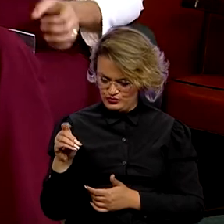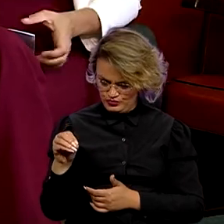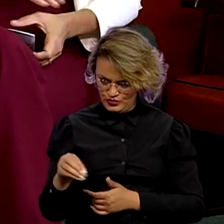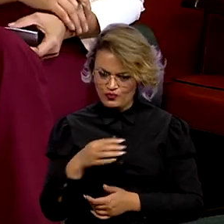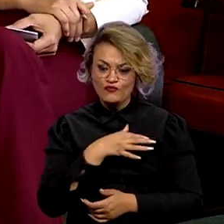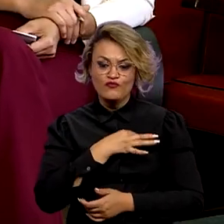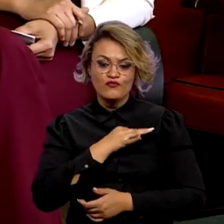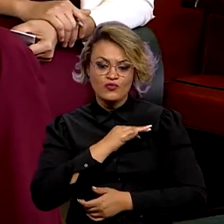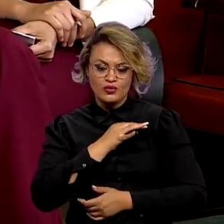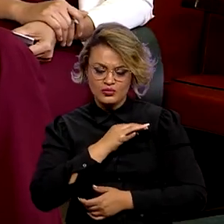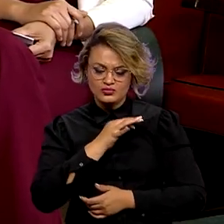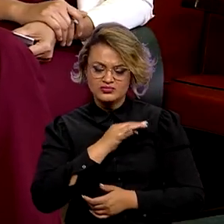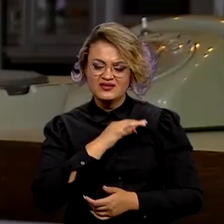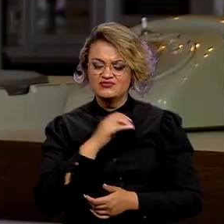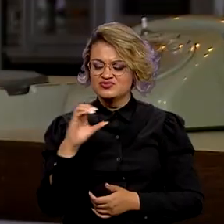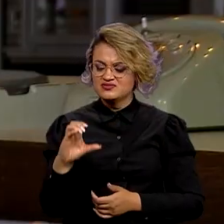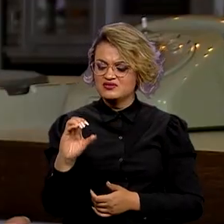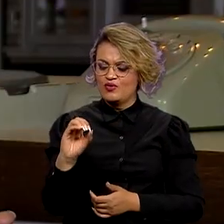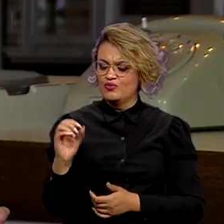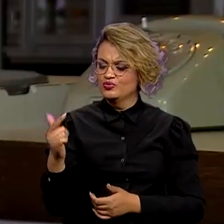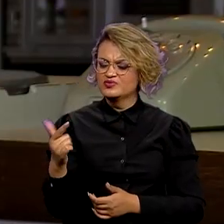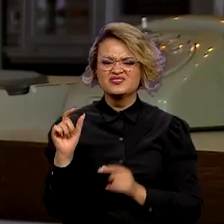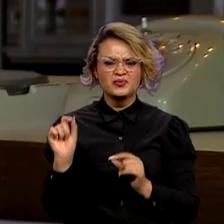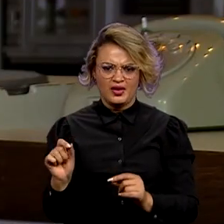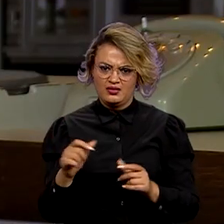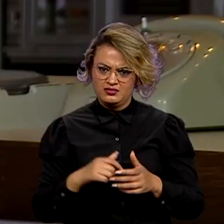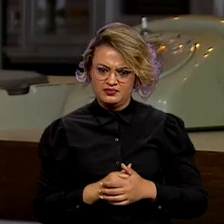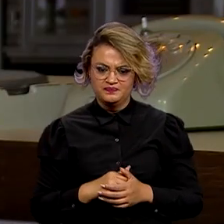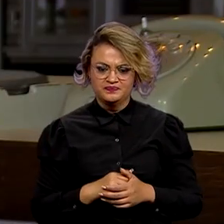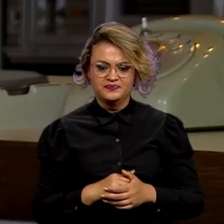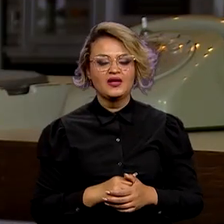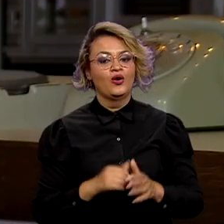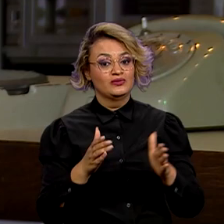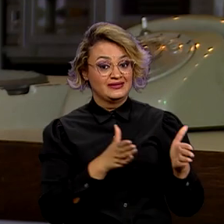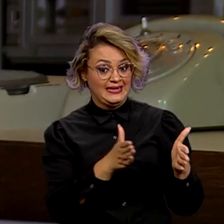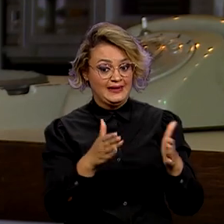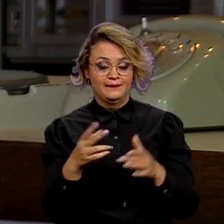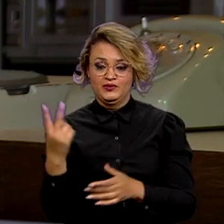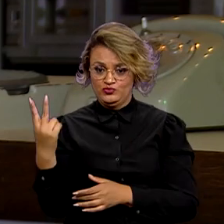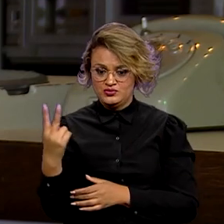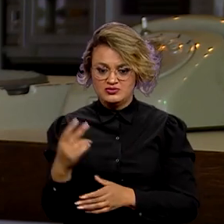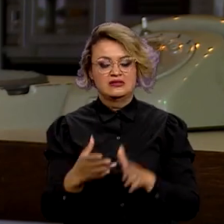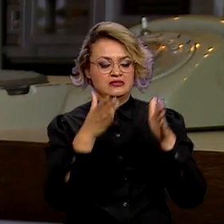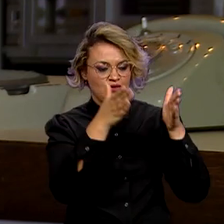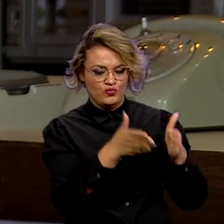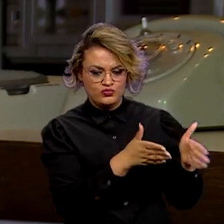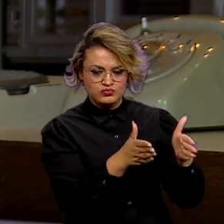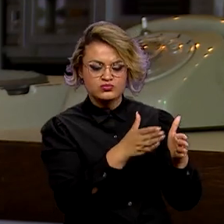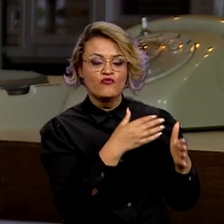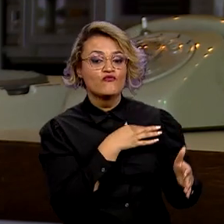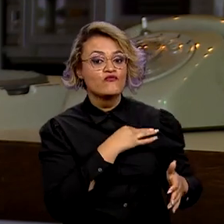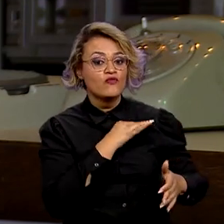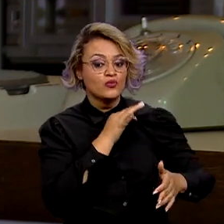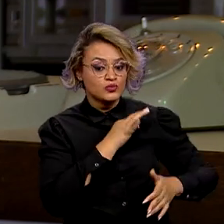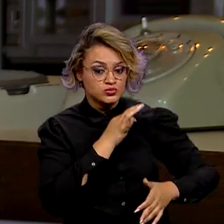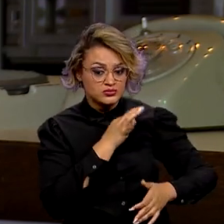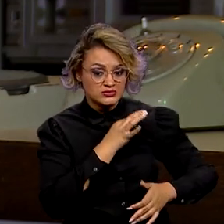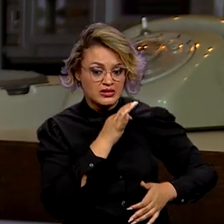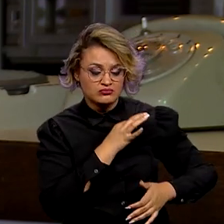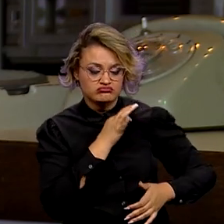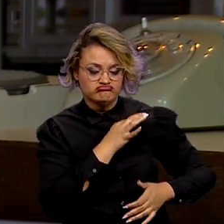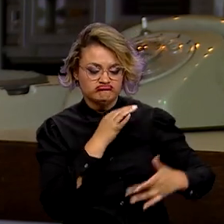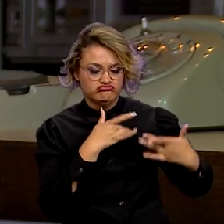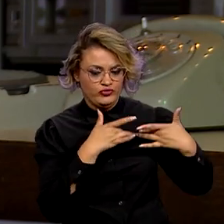impactos e as expectativas do governo? No caso, há dois trilhos, né? O trilho do mercado voluntário,